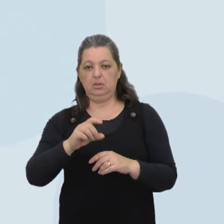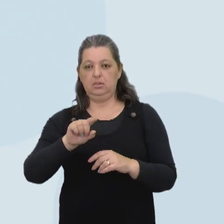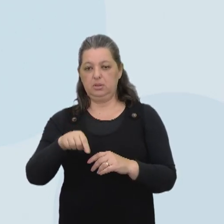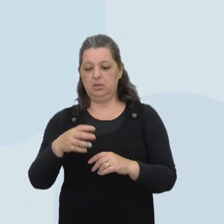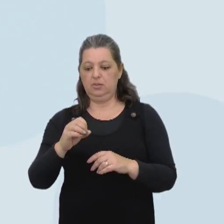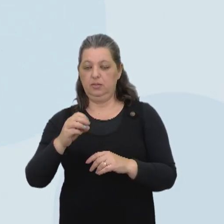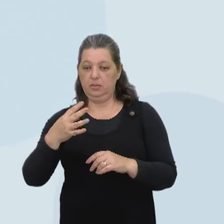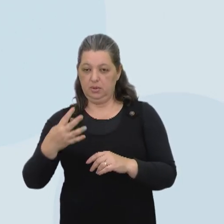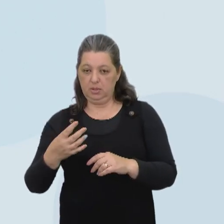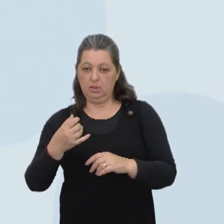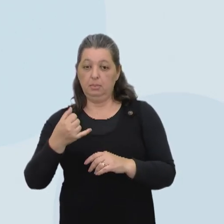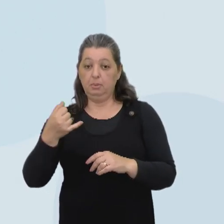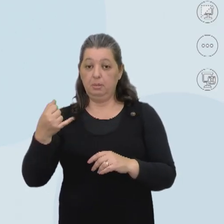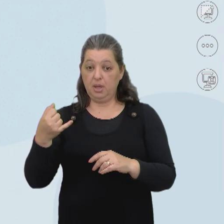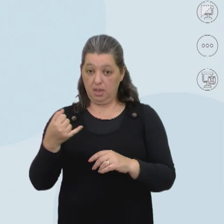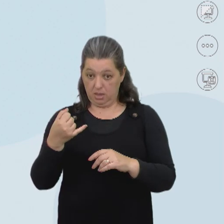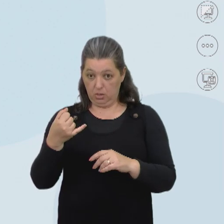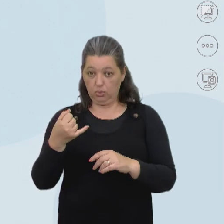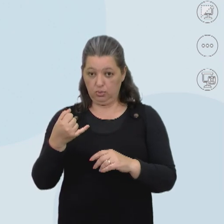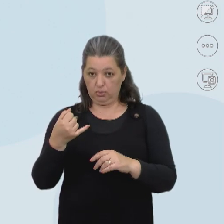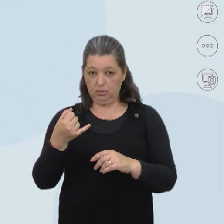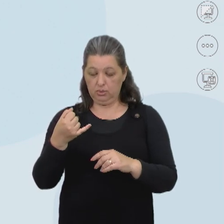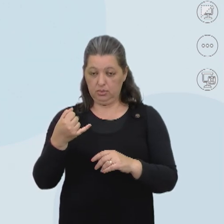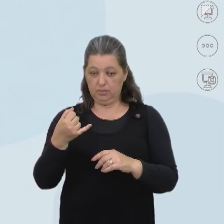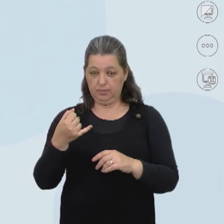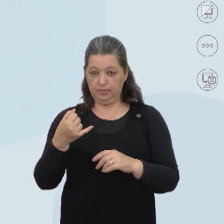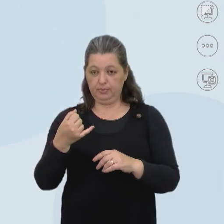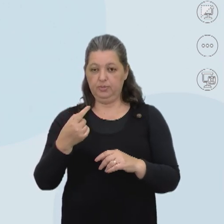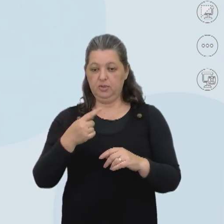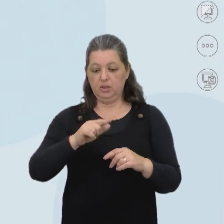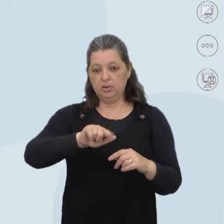113,04 menos, olha a vírgula embaixo de vírgula,